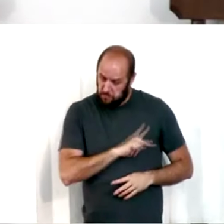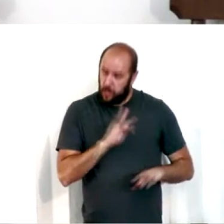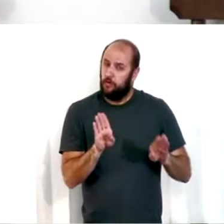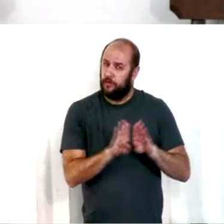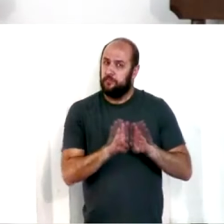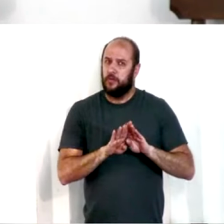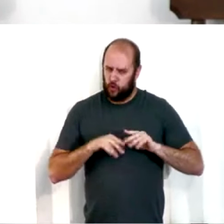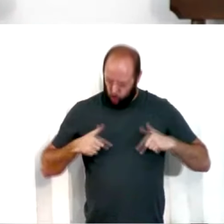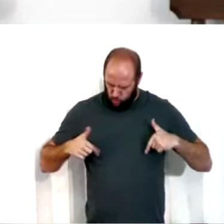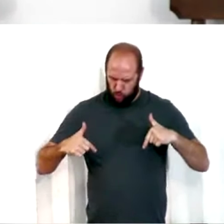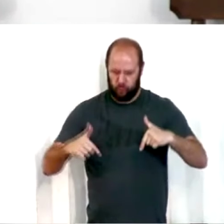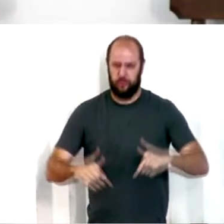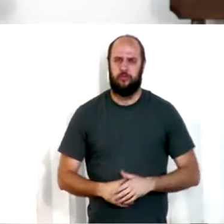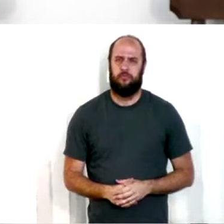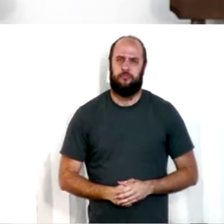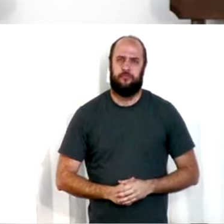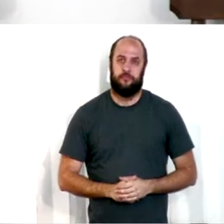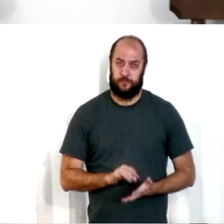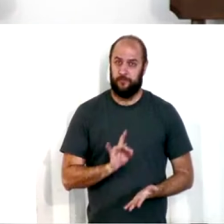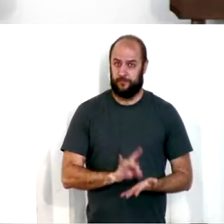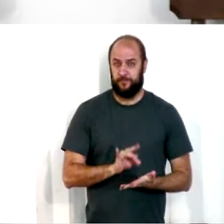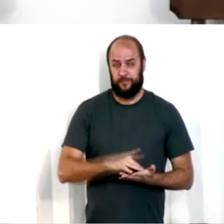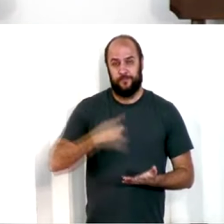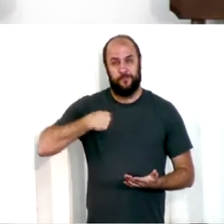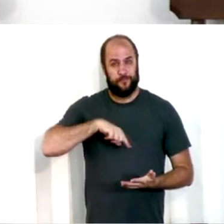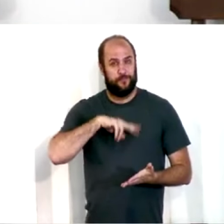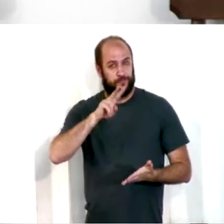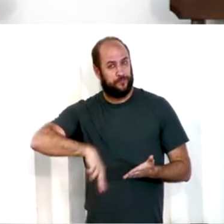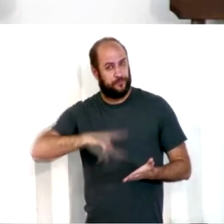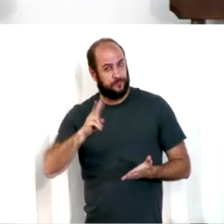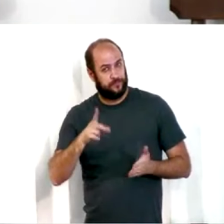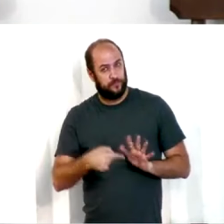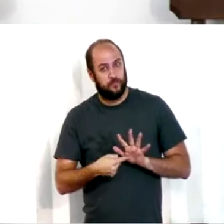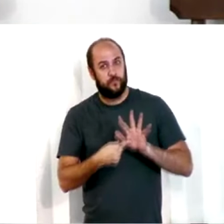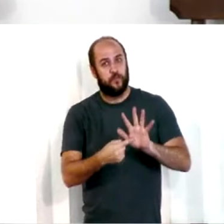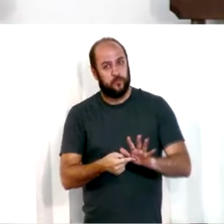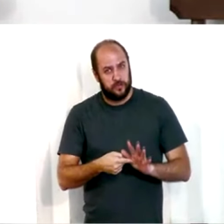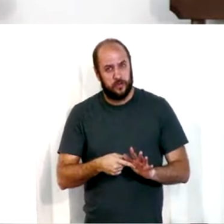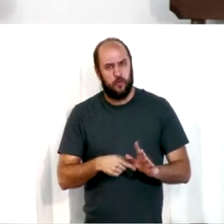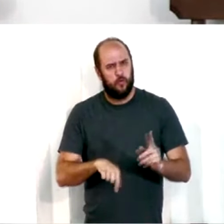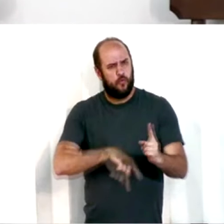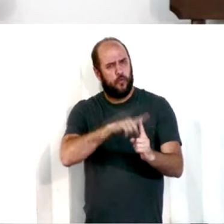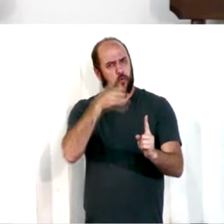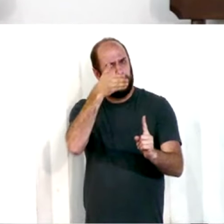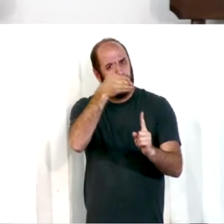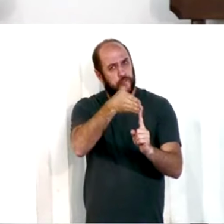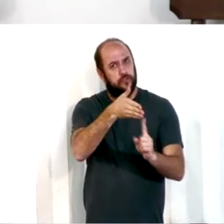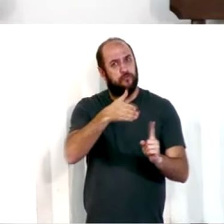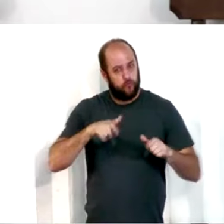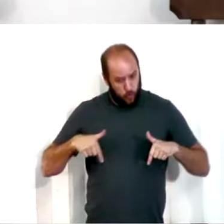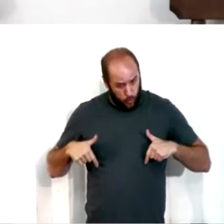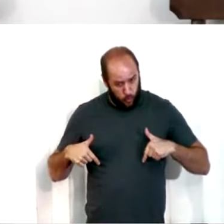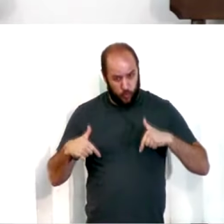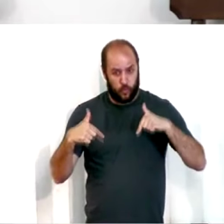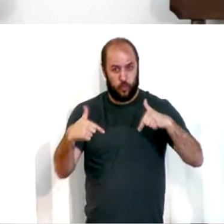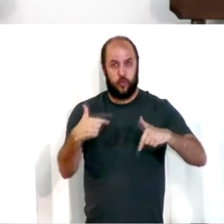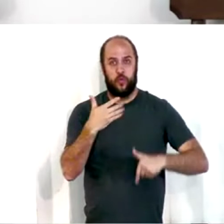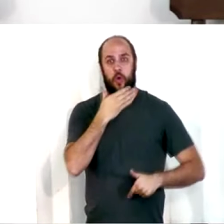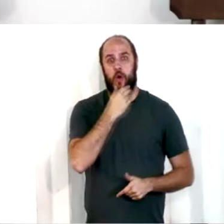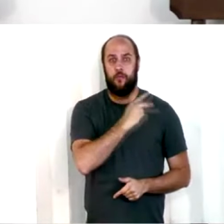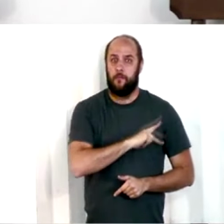guerreiro. De fato, este texto que nós acabamos de ler tem a sua mensagem central na luta de Paulo em favor